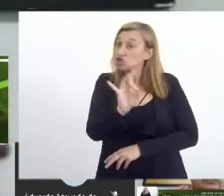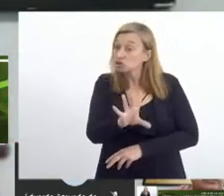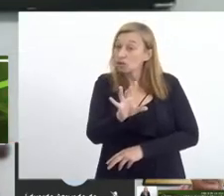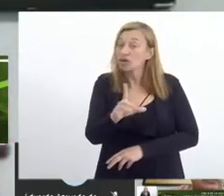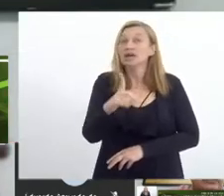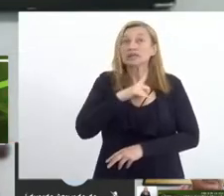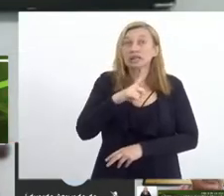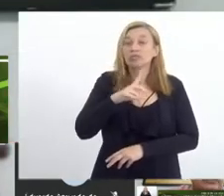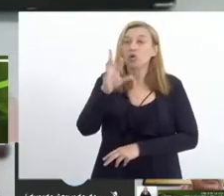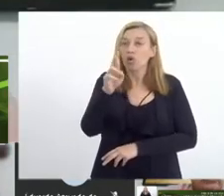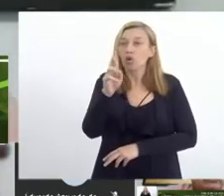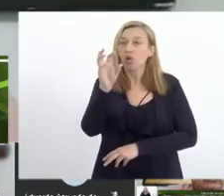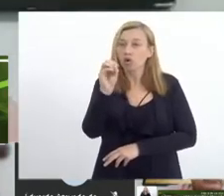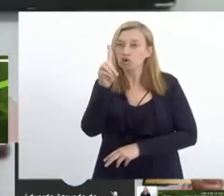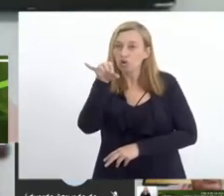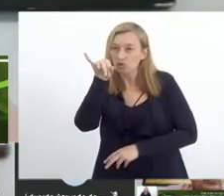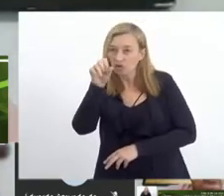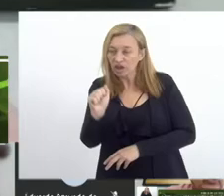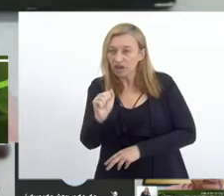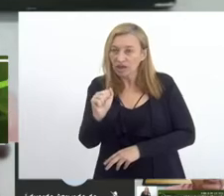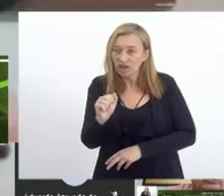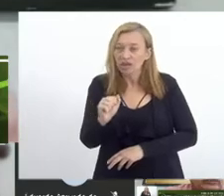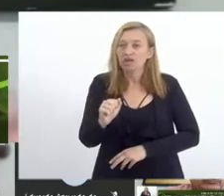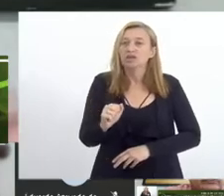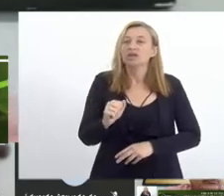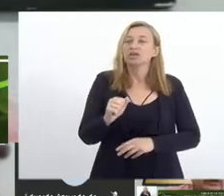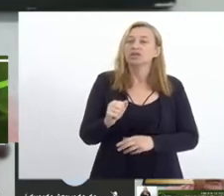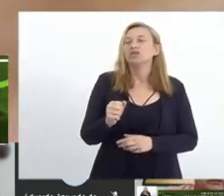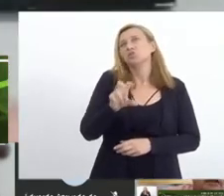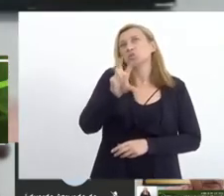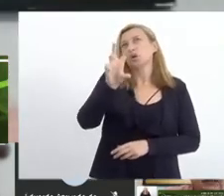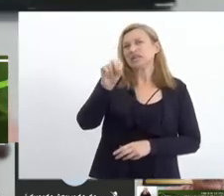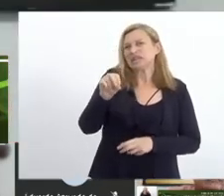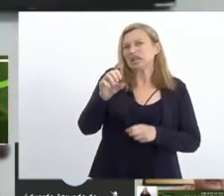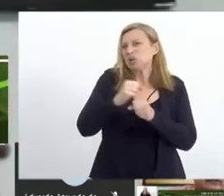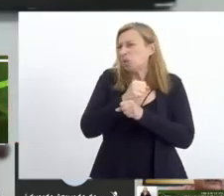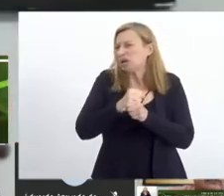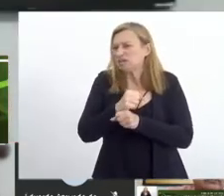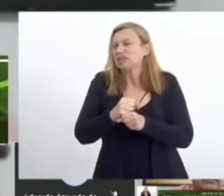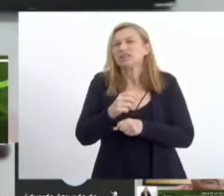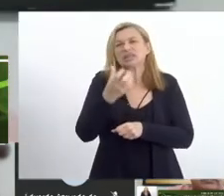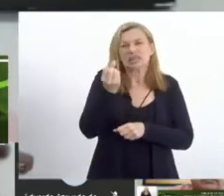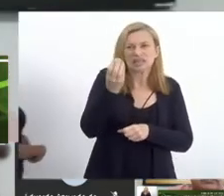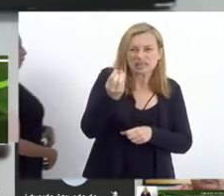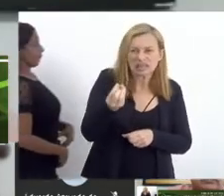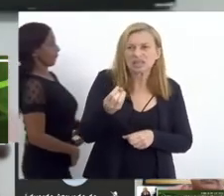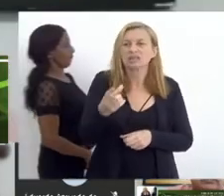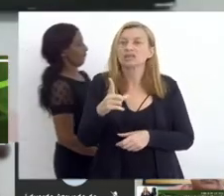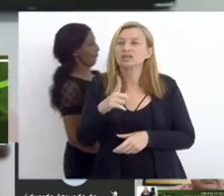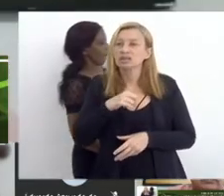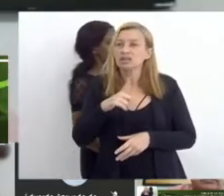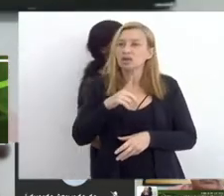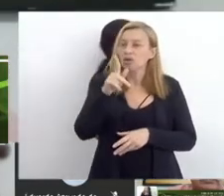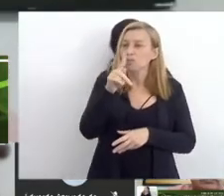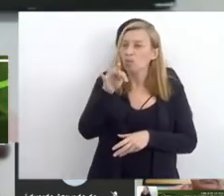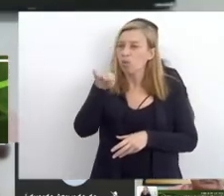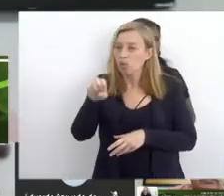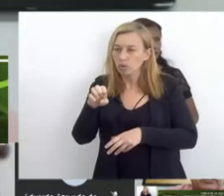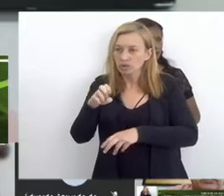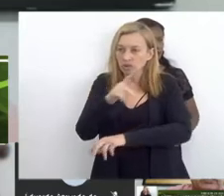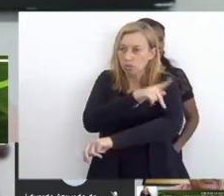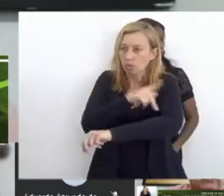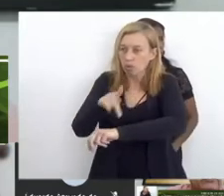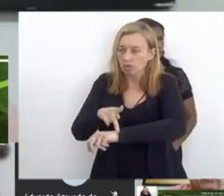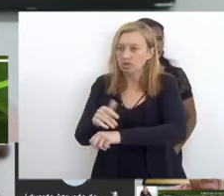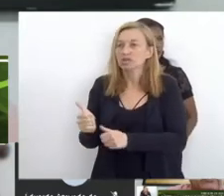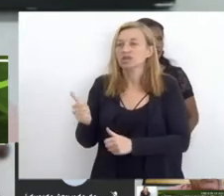temos rodovias que remontam aos anos 50, anos 60, nós temos pontes, né, em péssimo estado